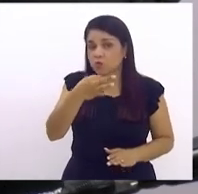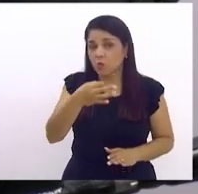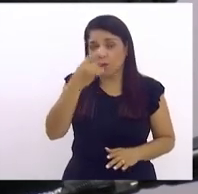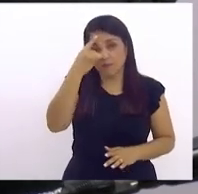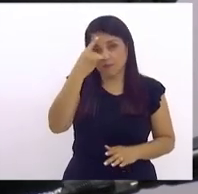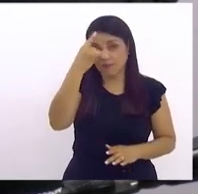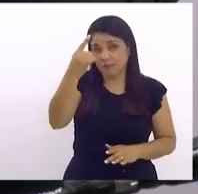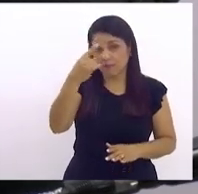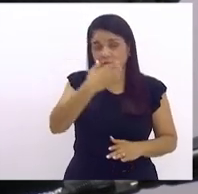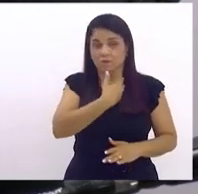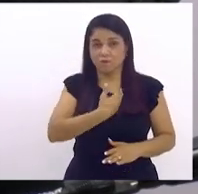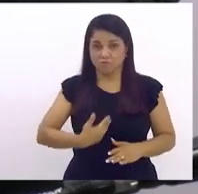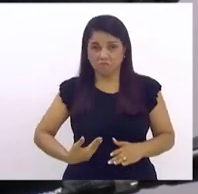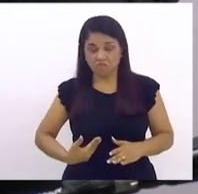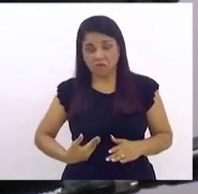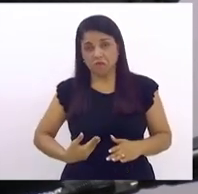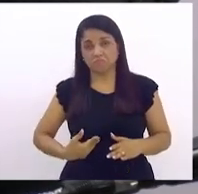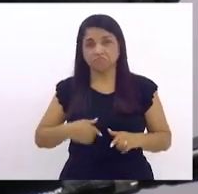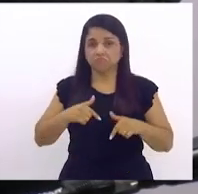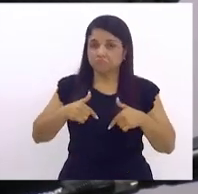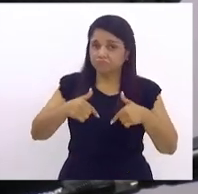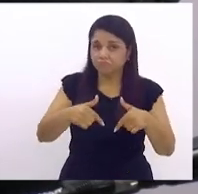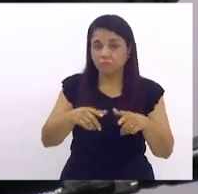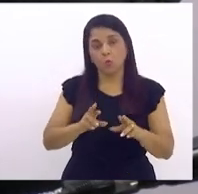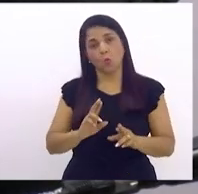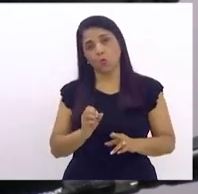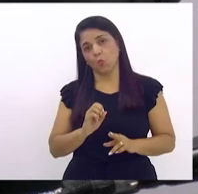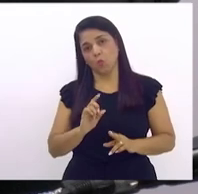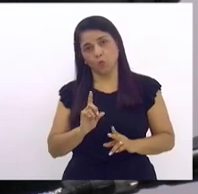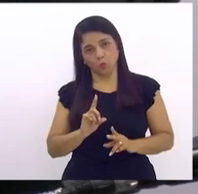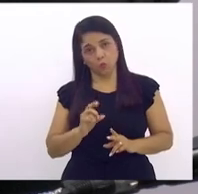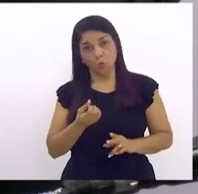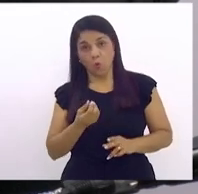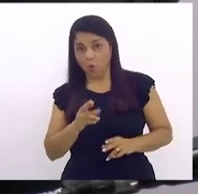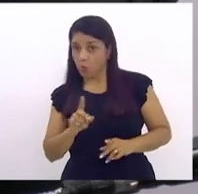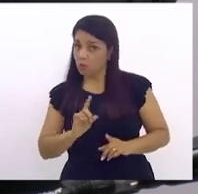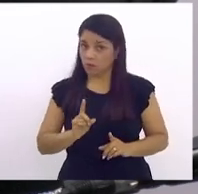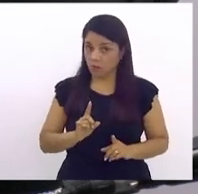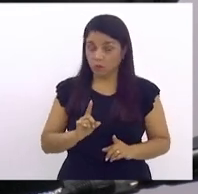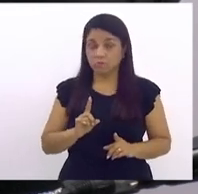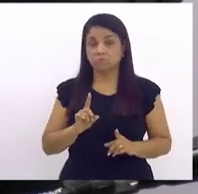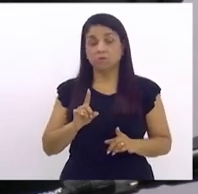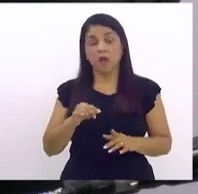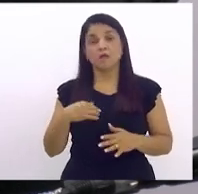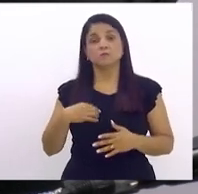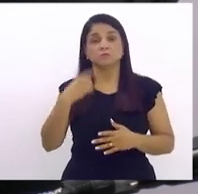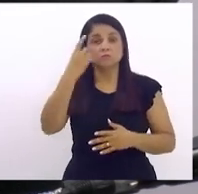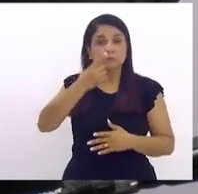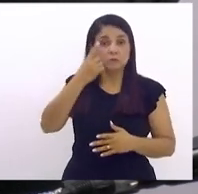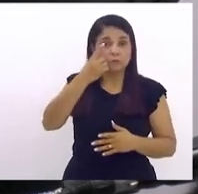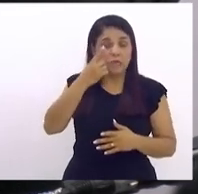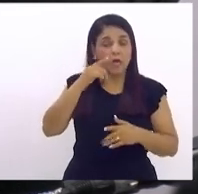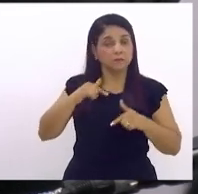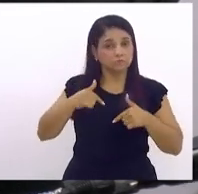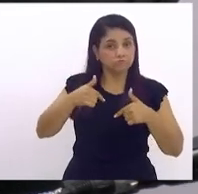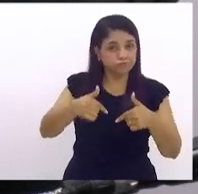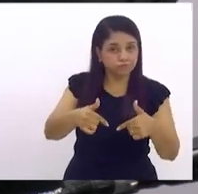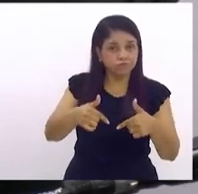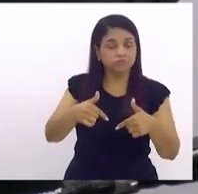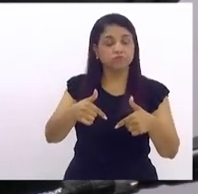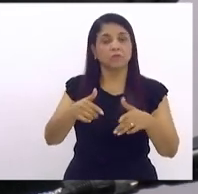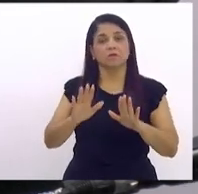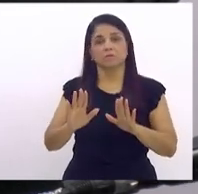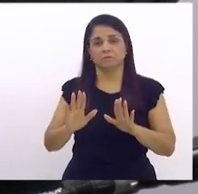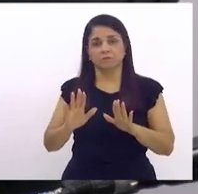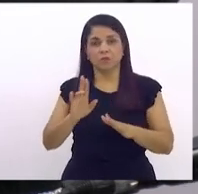que o governo implementa, se quiser ou não, mas fica carimbado ali que o autor intelectual daquela iniciativa foi o deputado